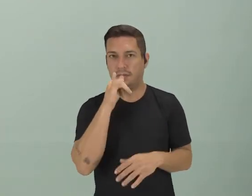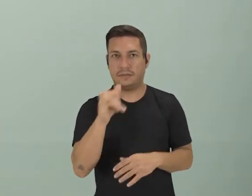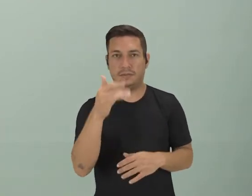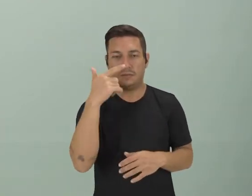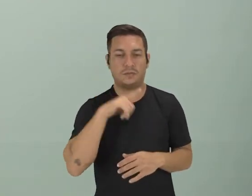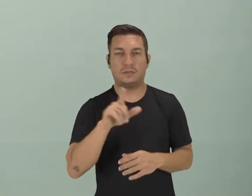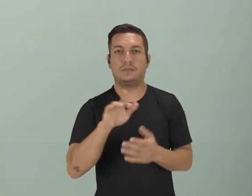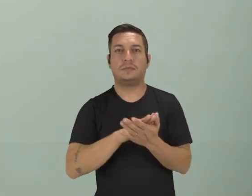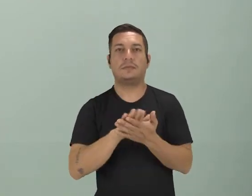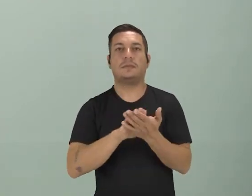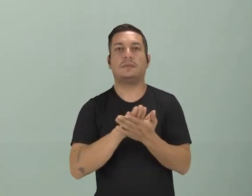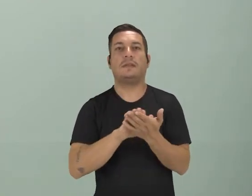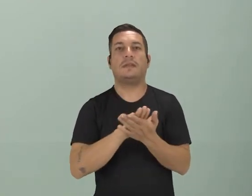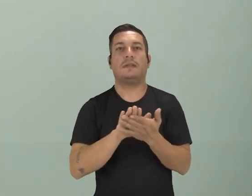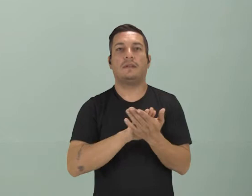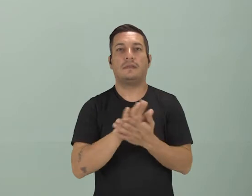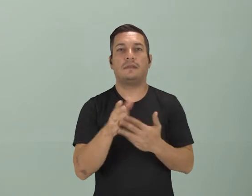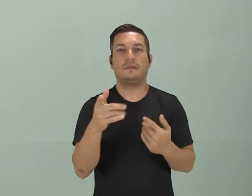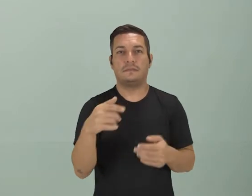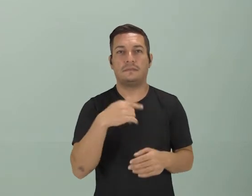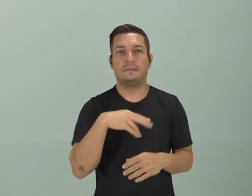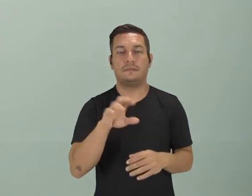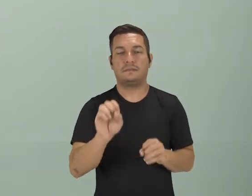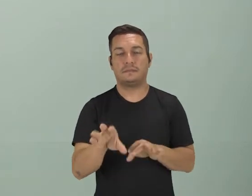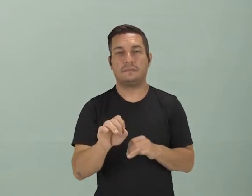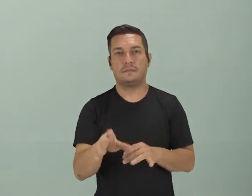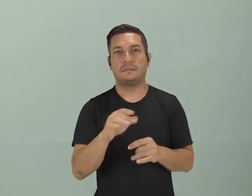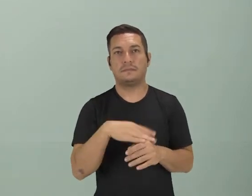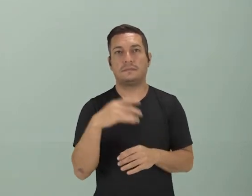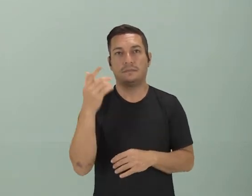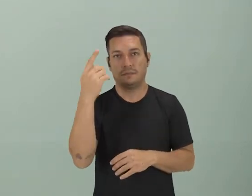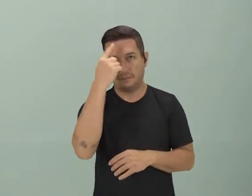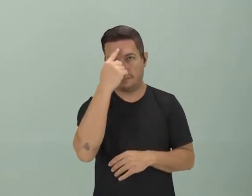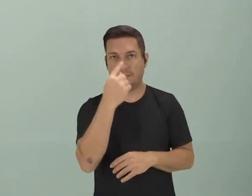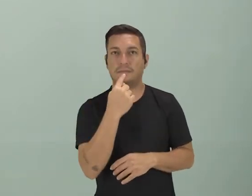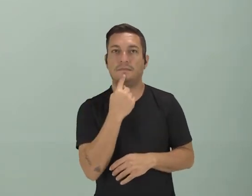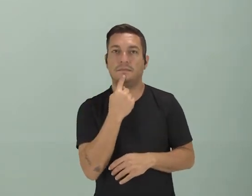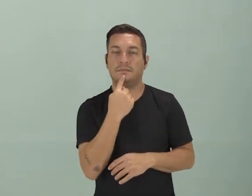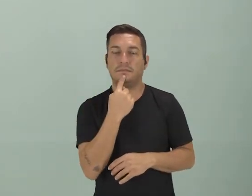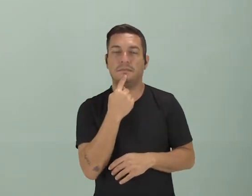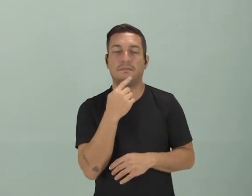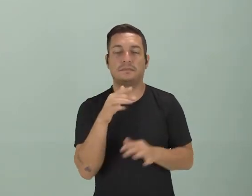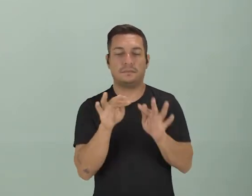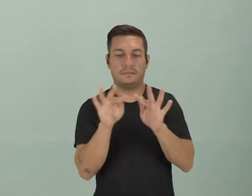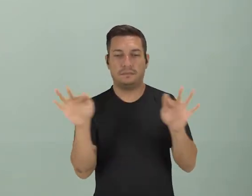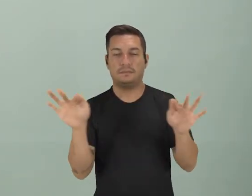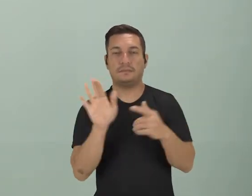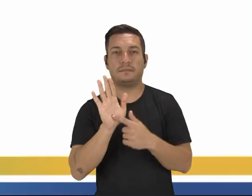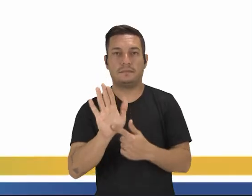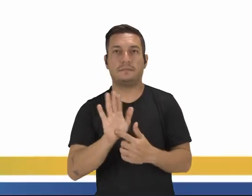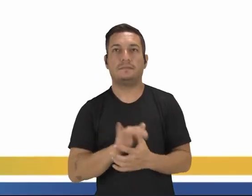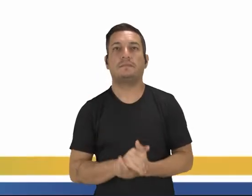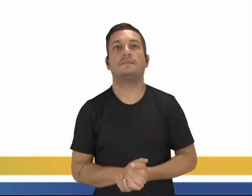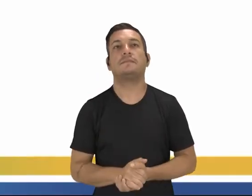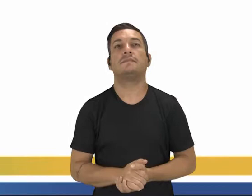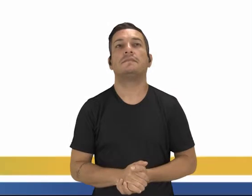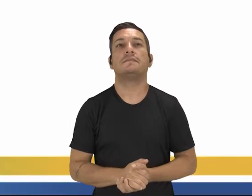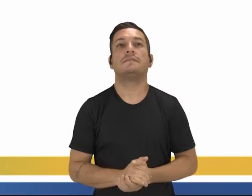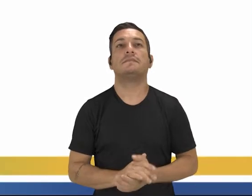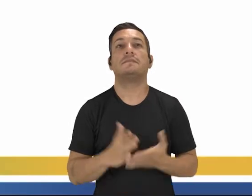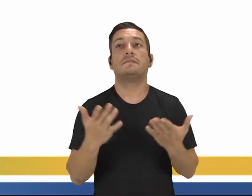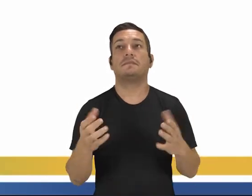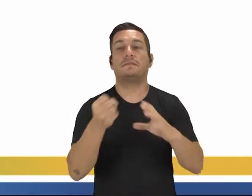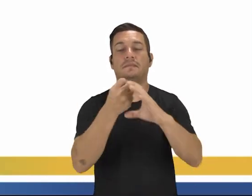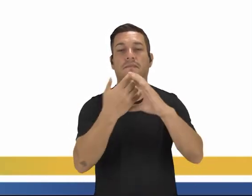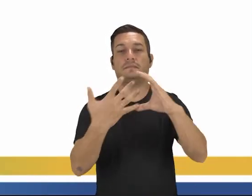conseguir. Ou seja, esse é o ensinamento que esse refrão nos traz. Quais